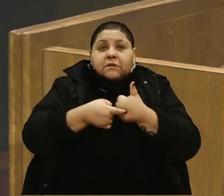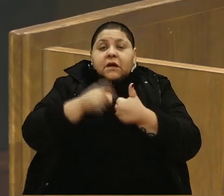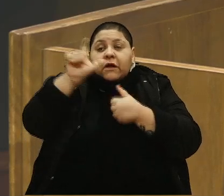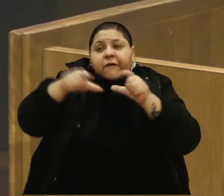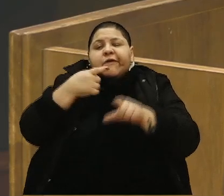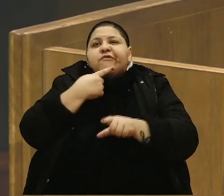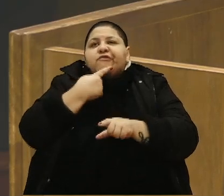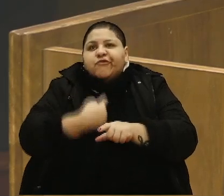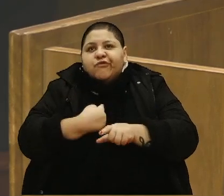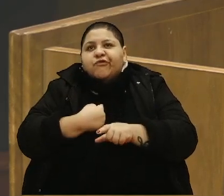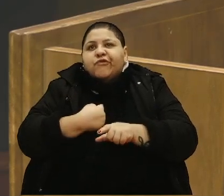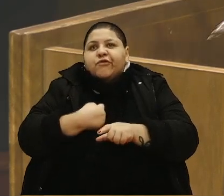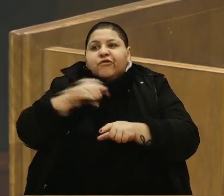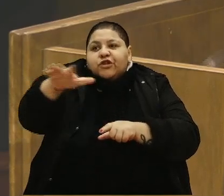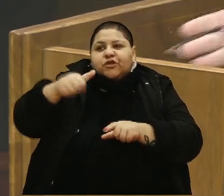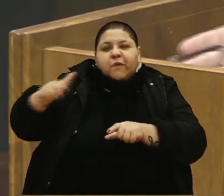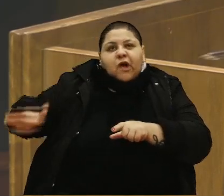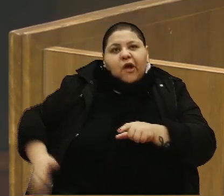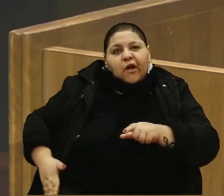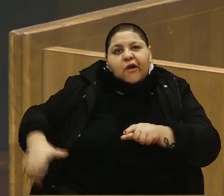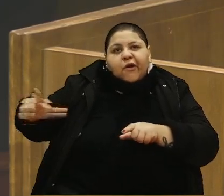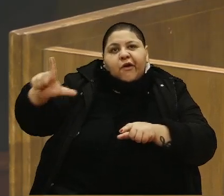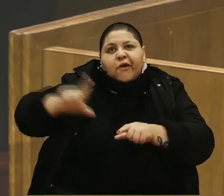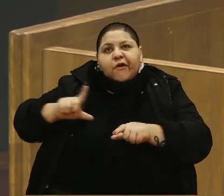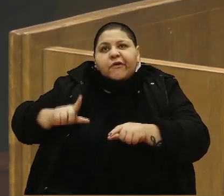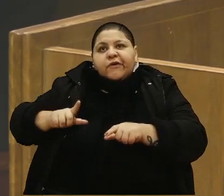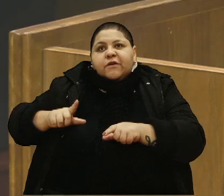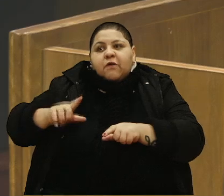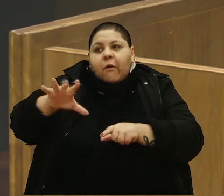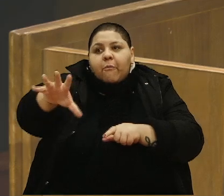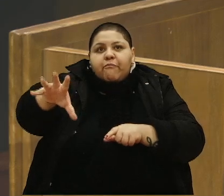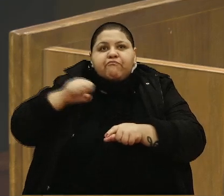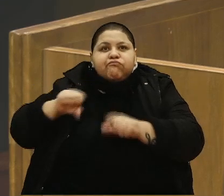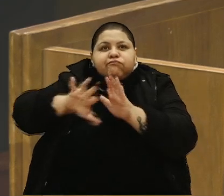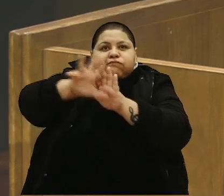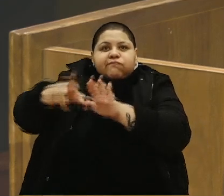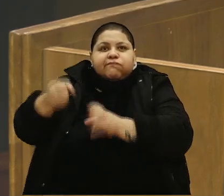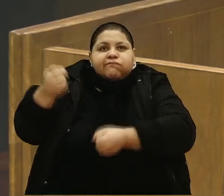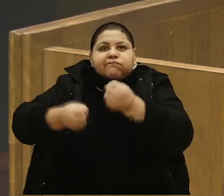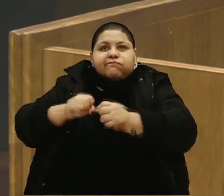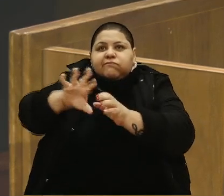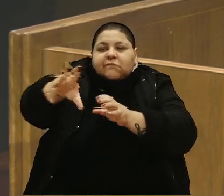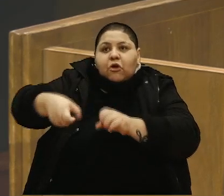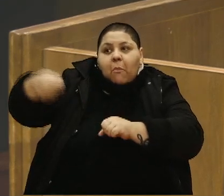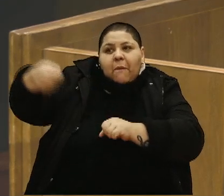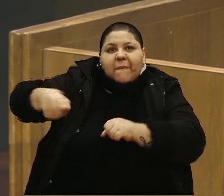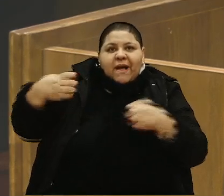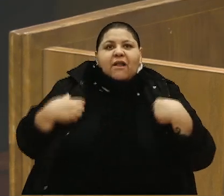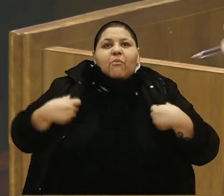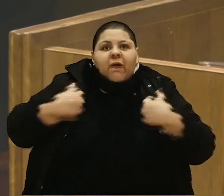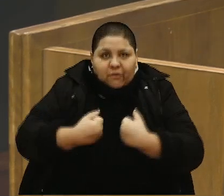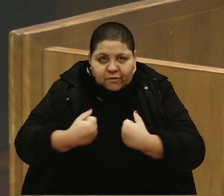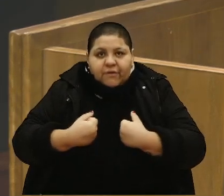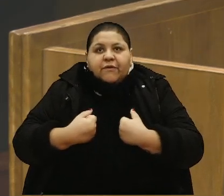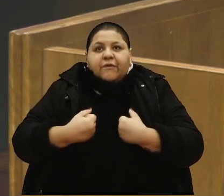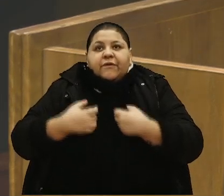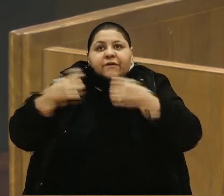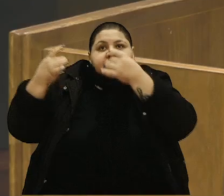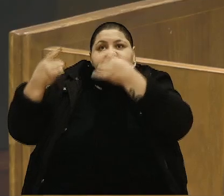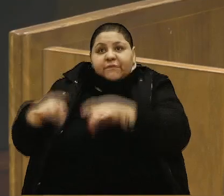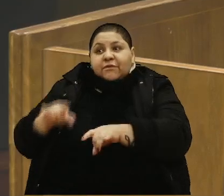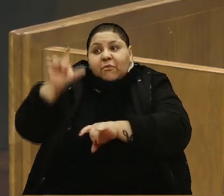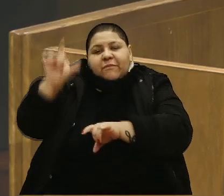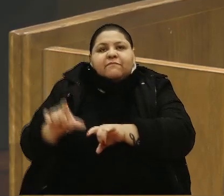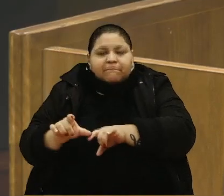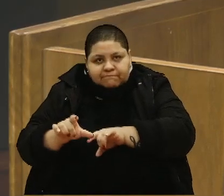bastante, onde a gente pegou um vagabundo que tinha estourado um carro ali e roubado uma mala e uma roupa, né? Umas roupas ali, deu um prejuízo para a